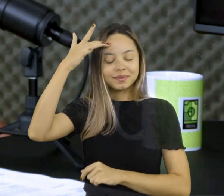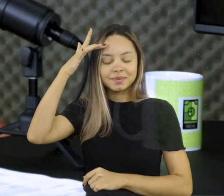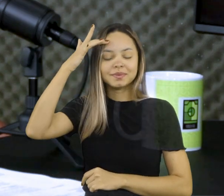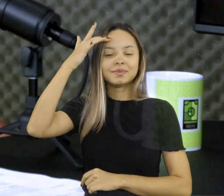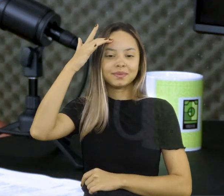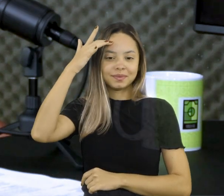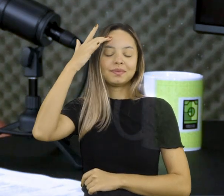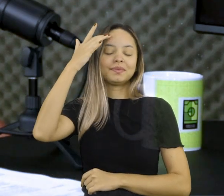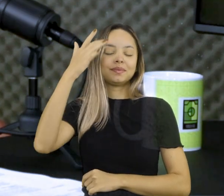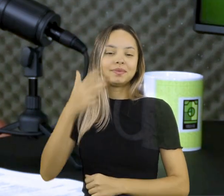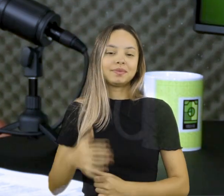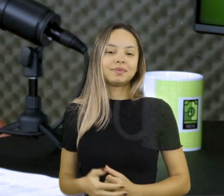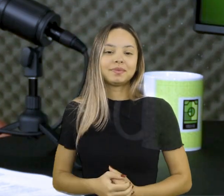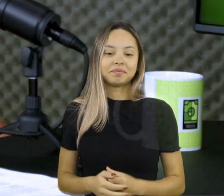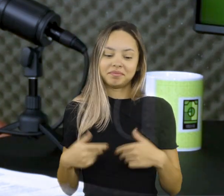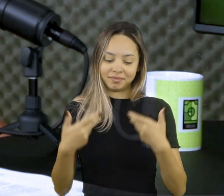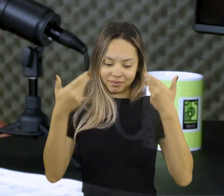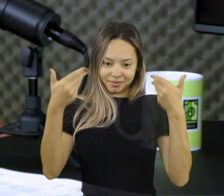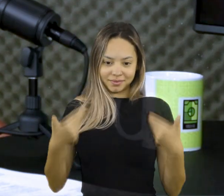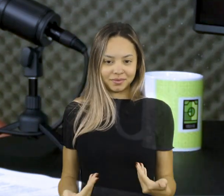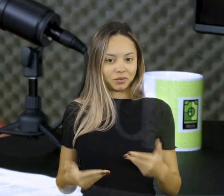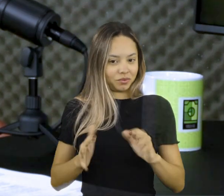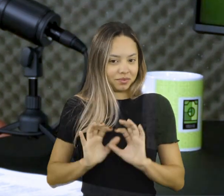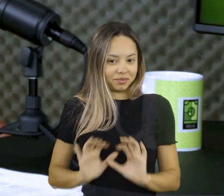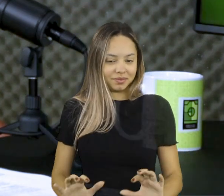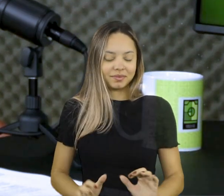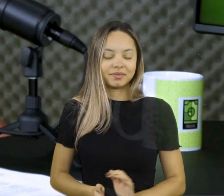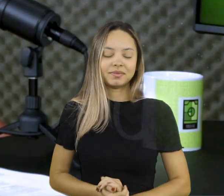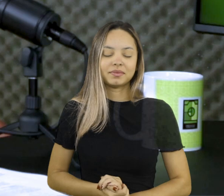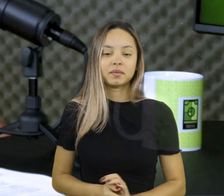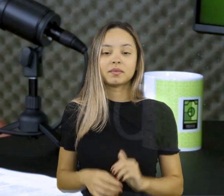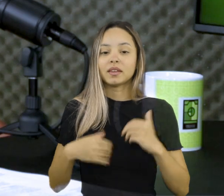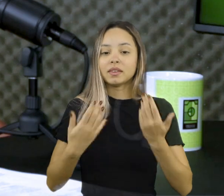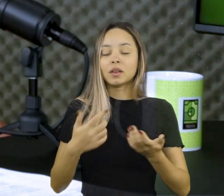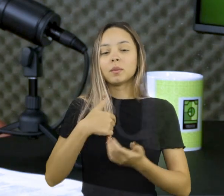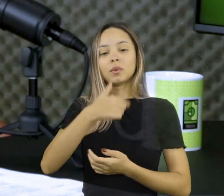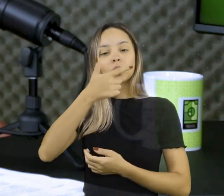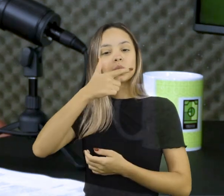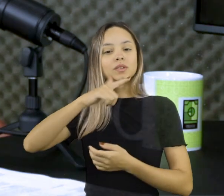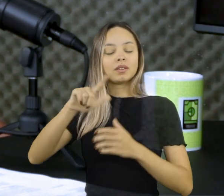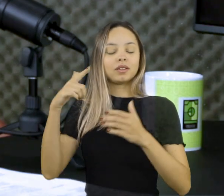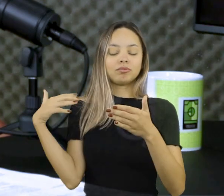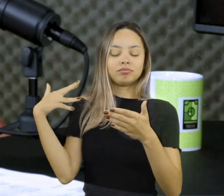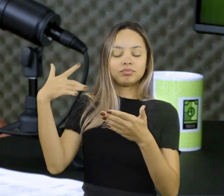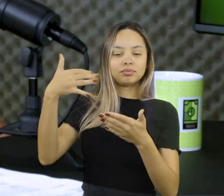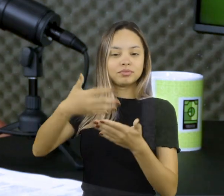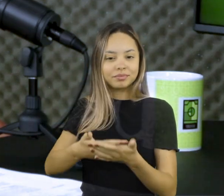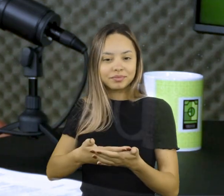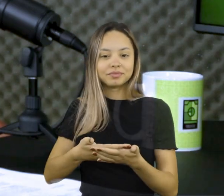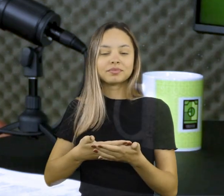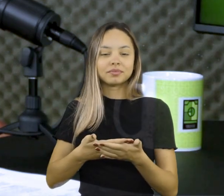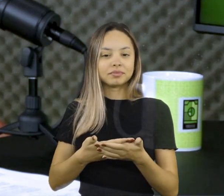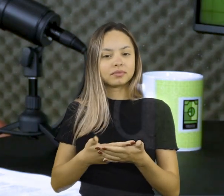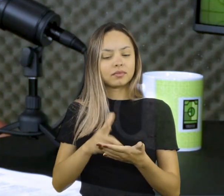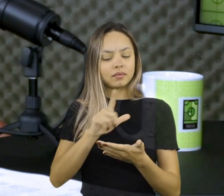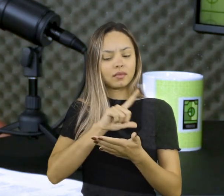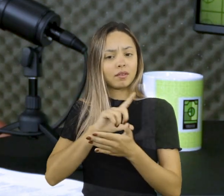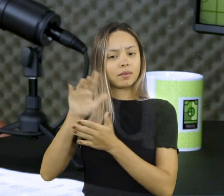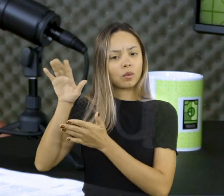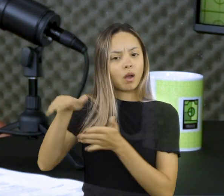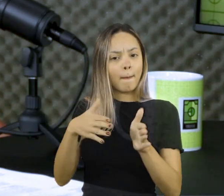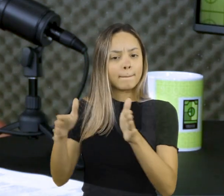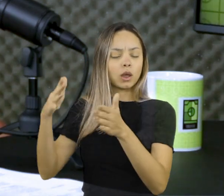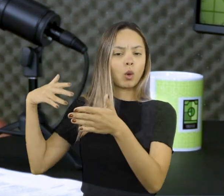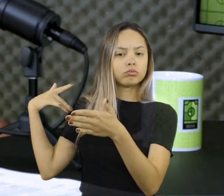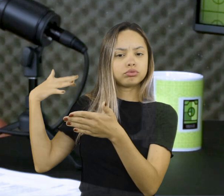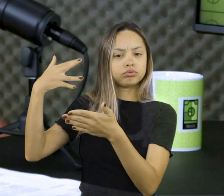é? Essa é Nilma. Mas Nilma, para chegar até aqui, Nilma trilhou um caminho, né?